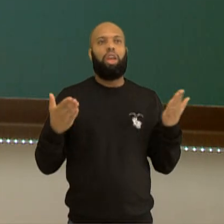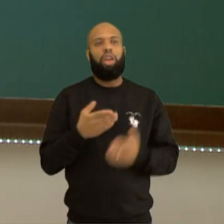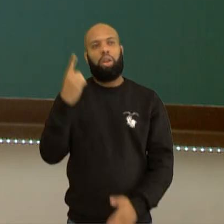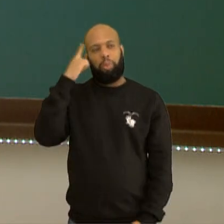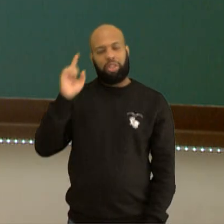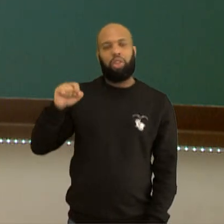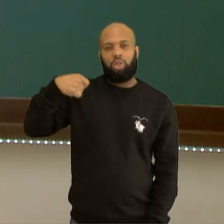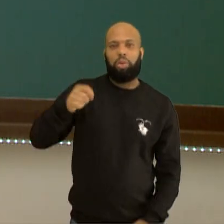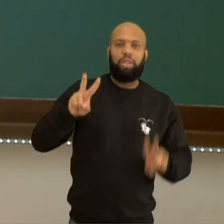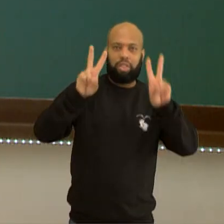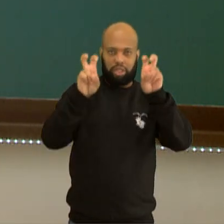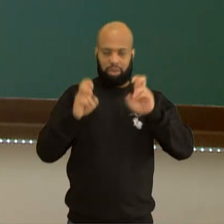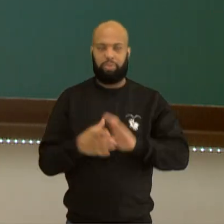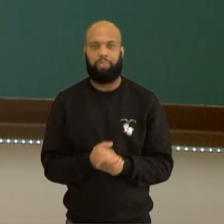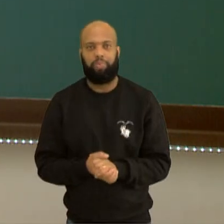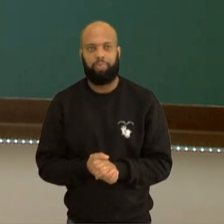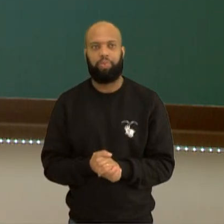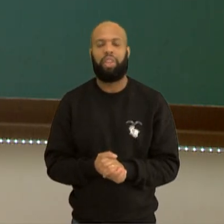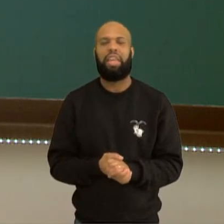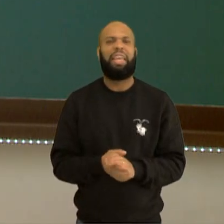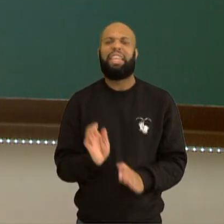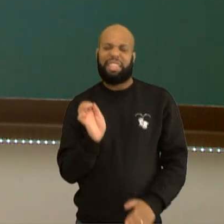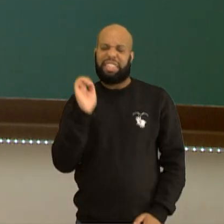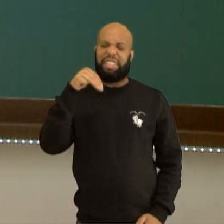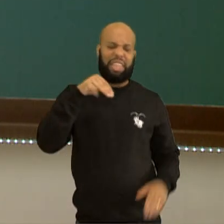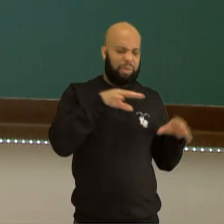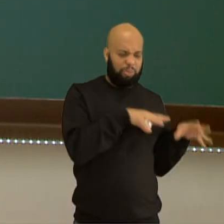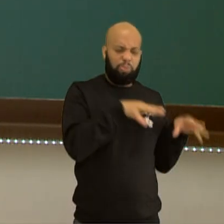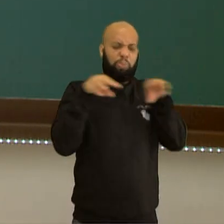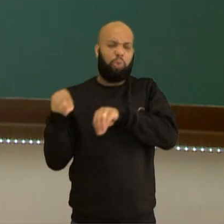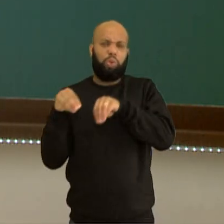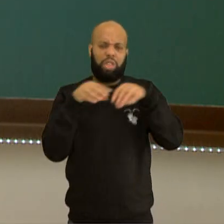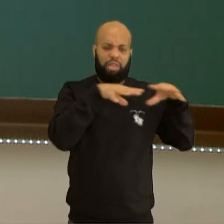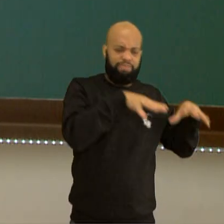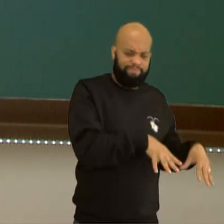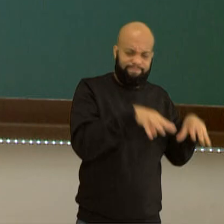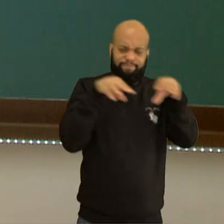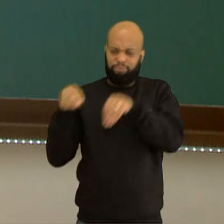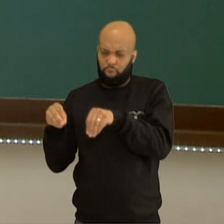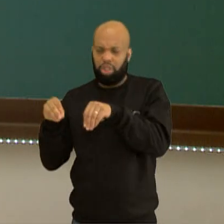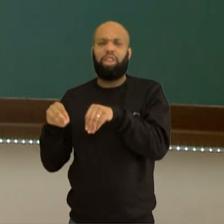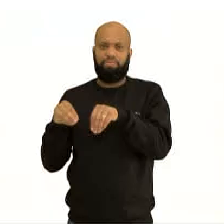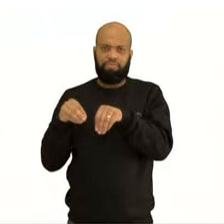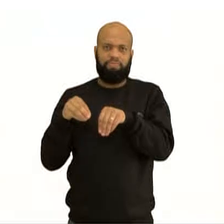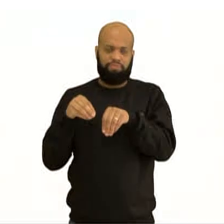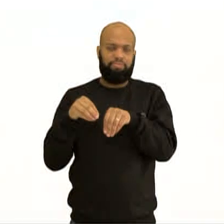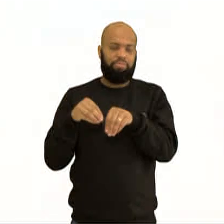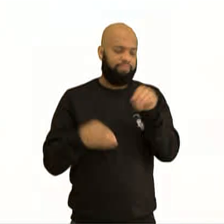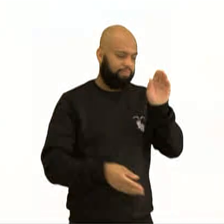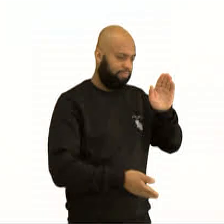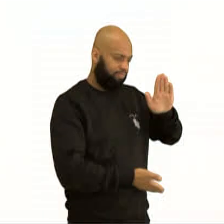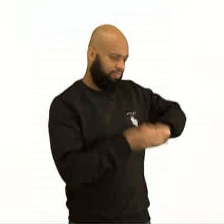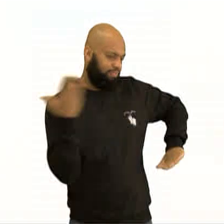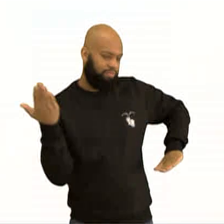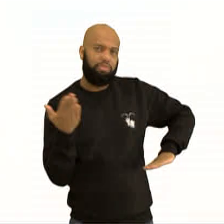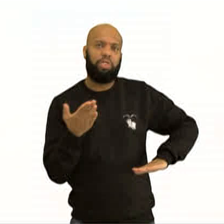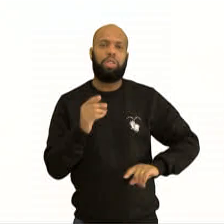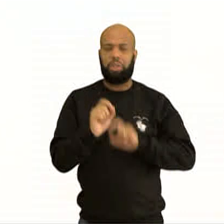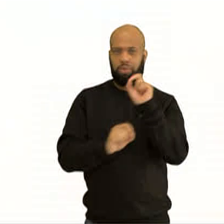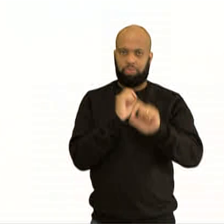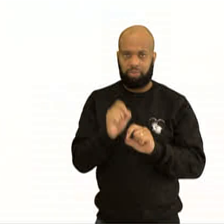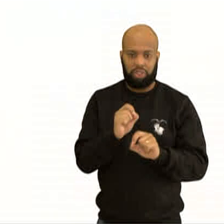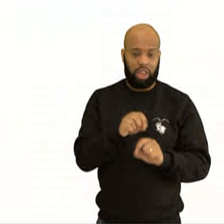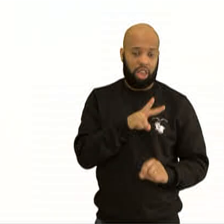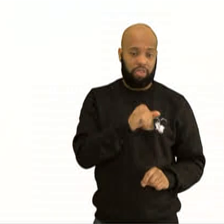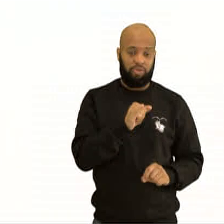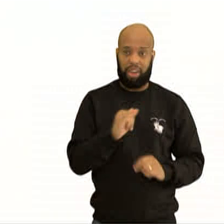ali, que quem faz o movimento, quem migra de um local para outro, quem se desloca de um local para outro para